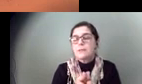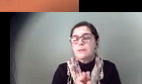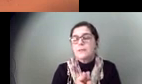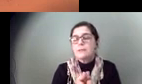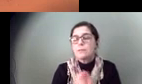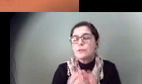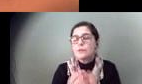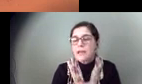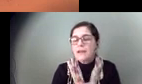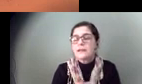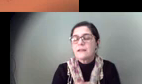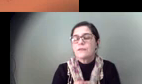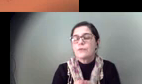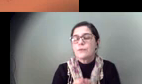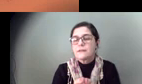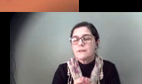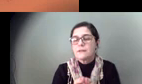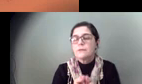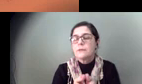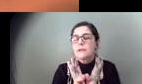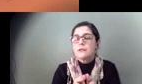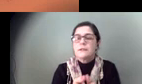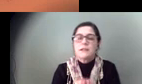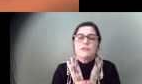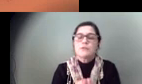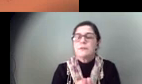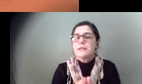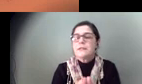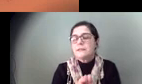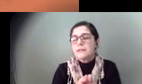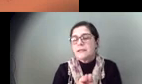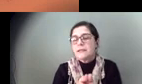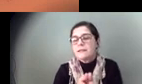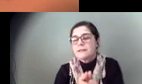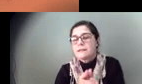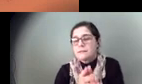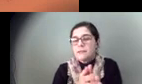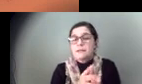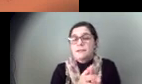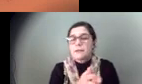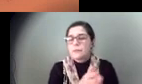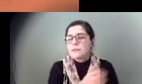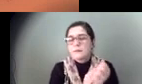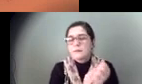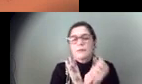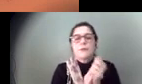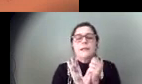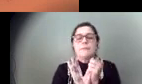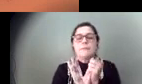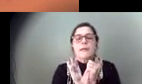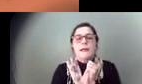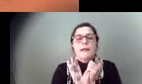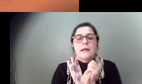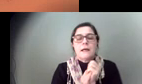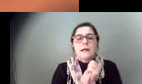possam sempre buscar a informação, né, de uma maneira mais segura, mais